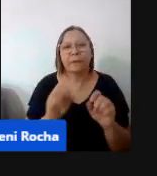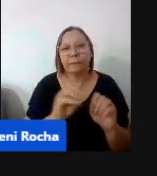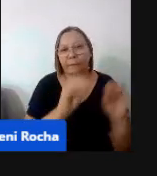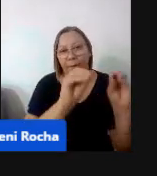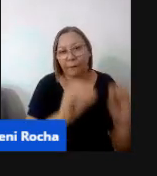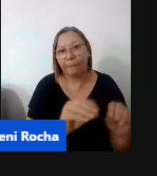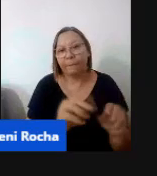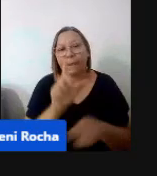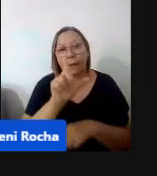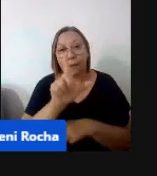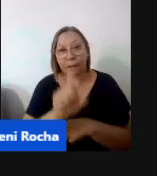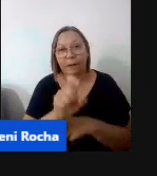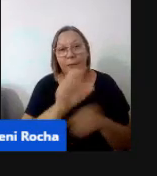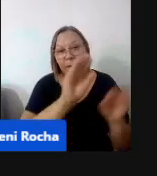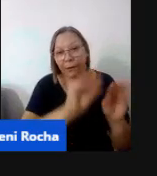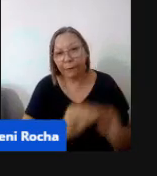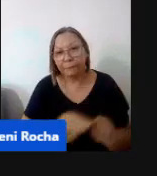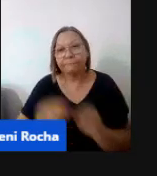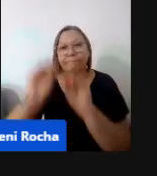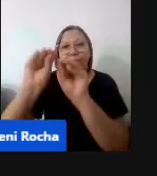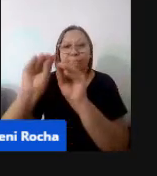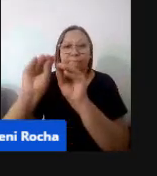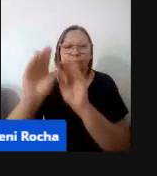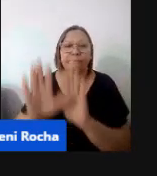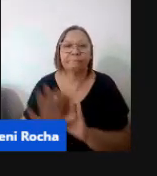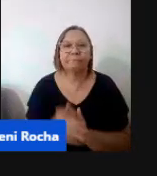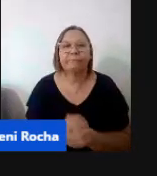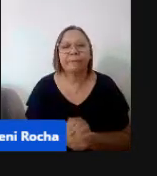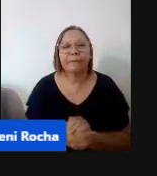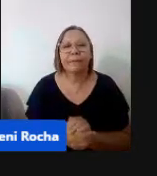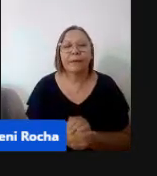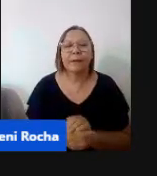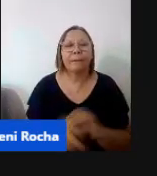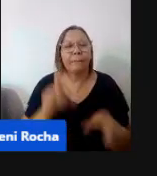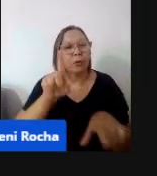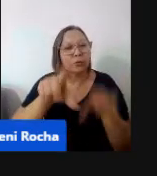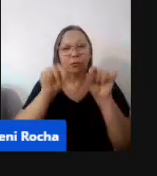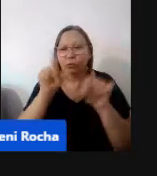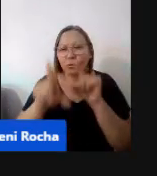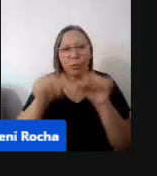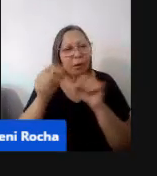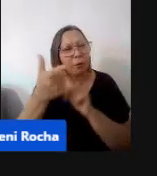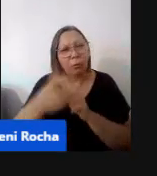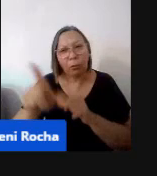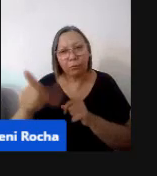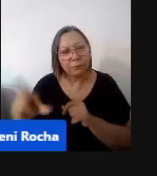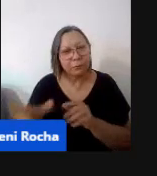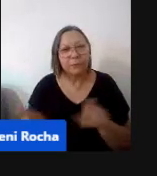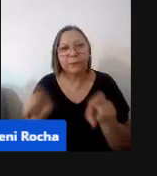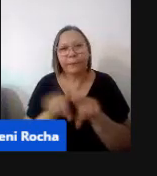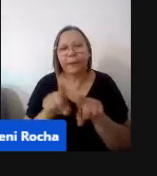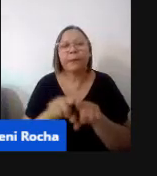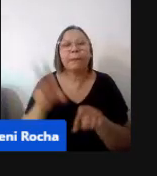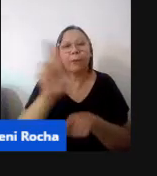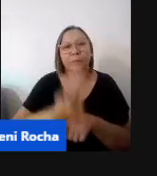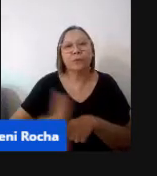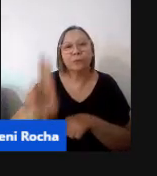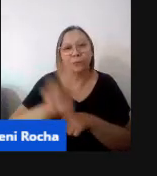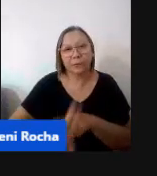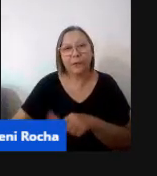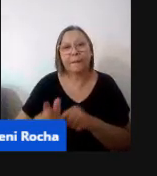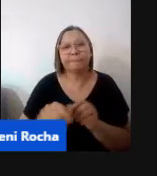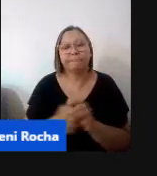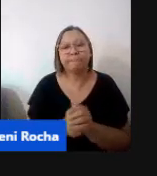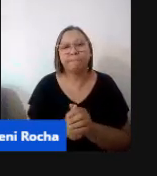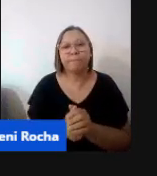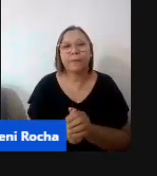minha tela principal. E eu posso ir escolhendo alguns modelos que eu posso utilizar, tá? O que eu gosto de